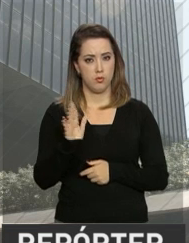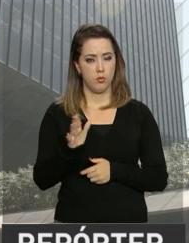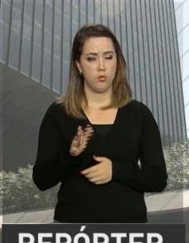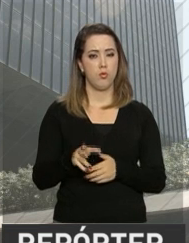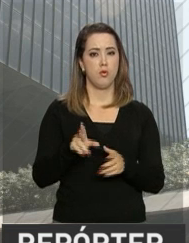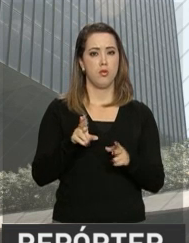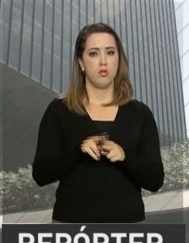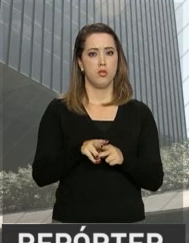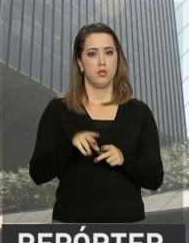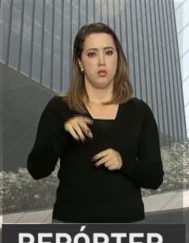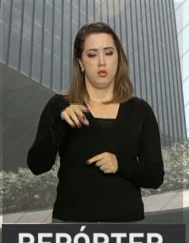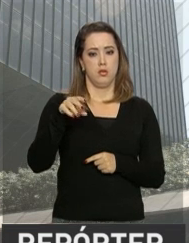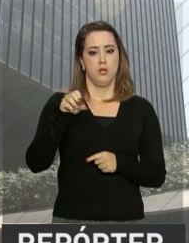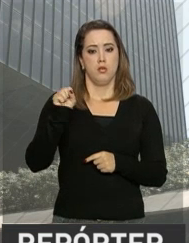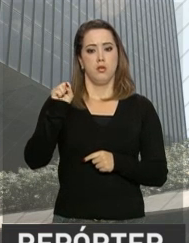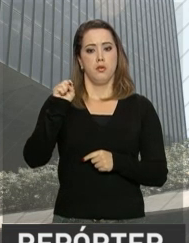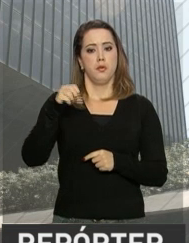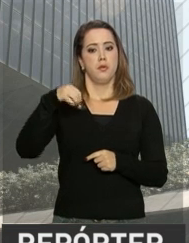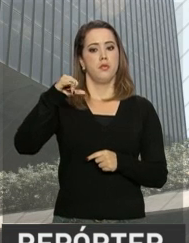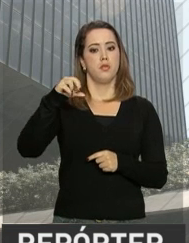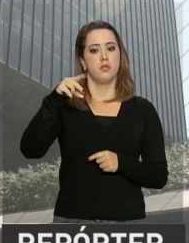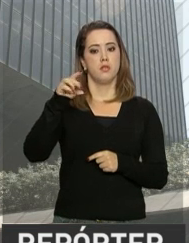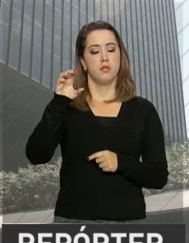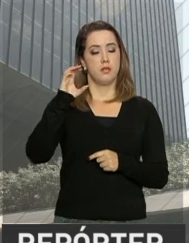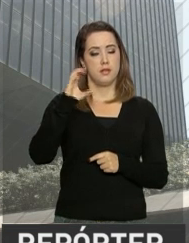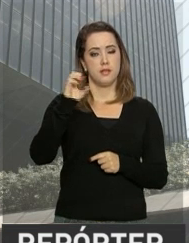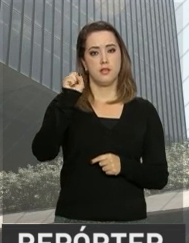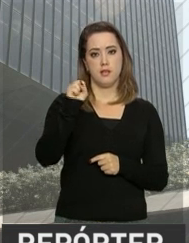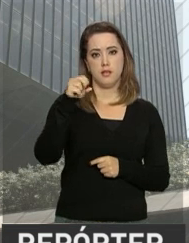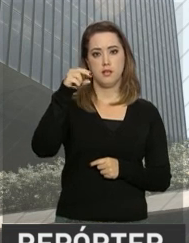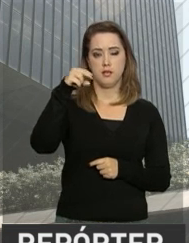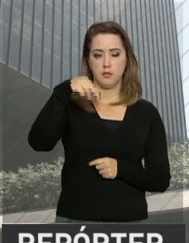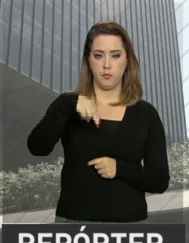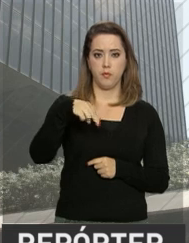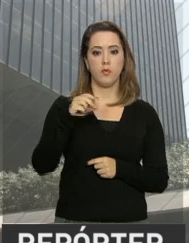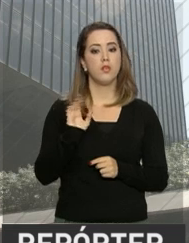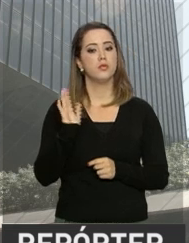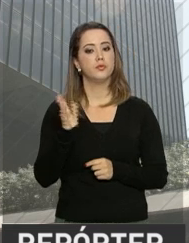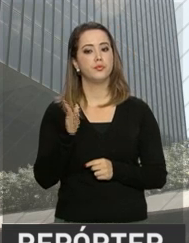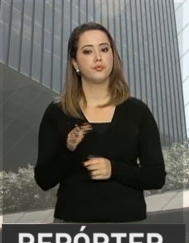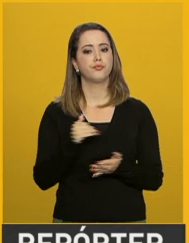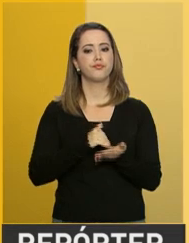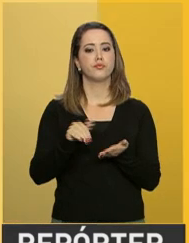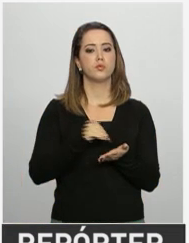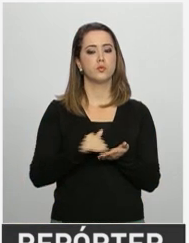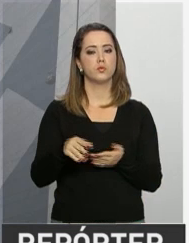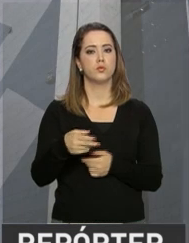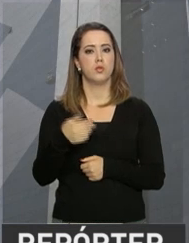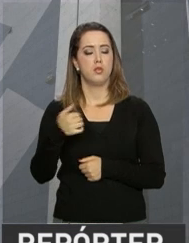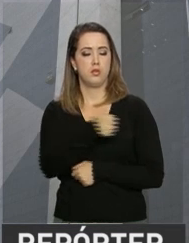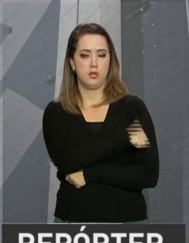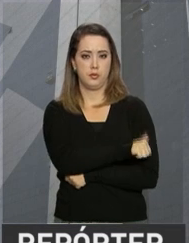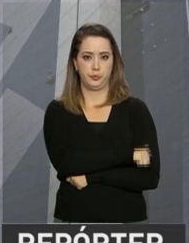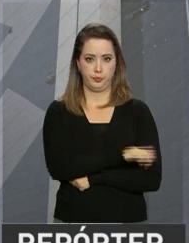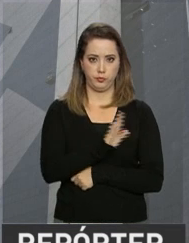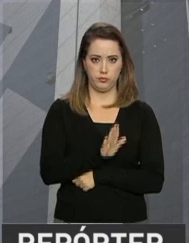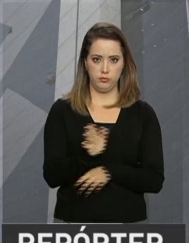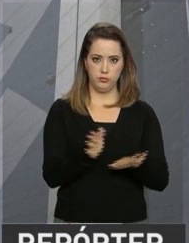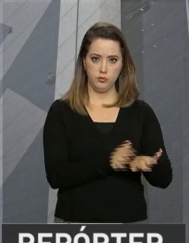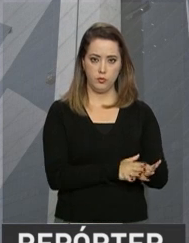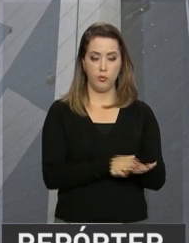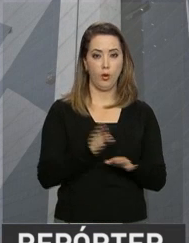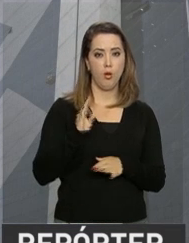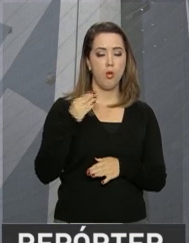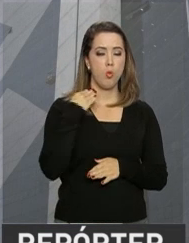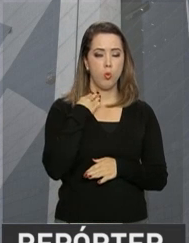Siderúrgica Nacional além de ter sido Secretária da Fazenda Nacional no Rio de Janeiro Banco do Brasil na